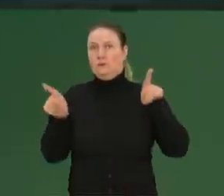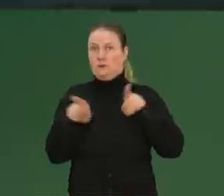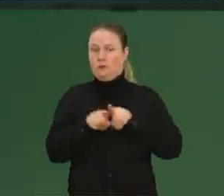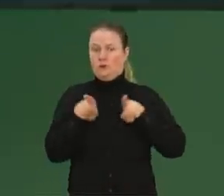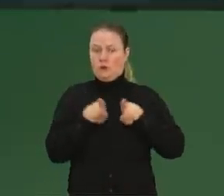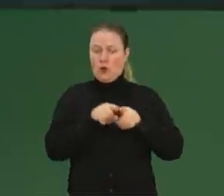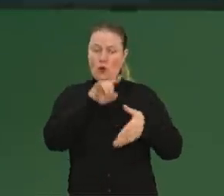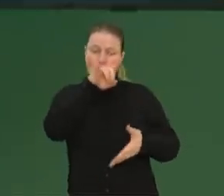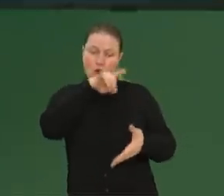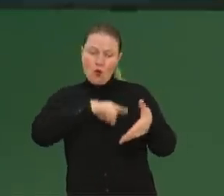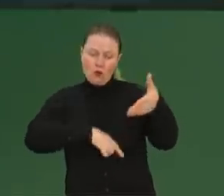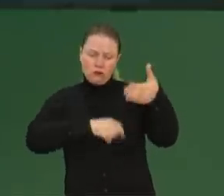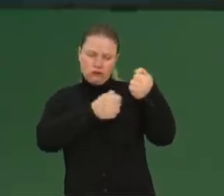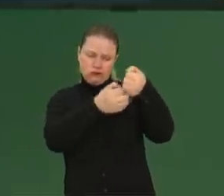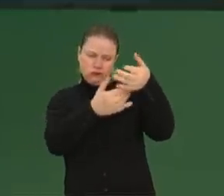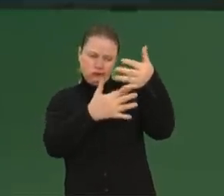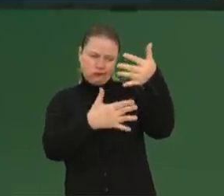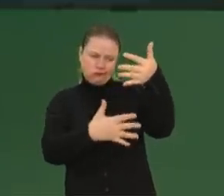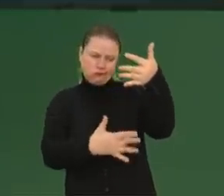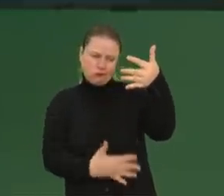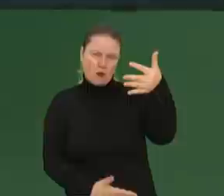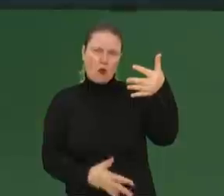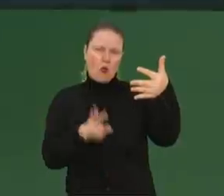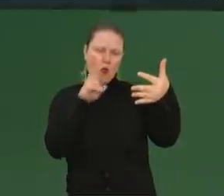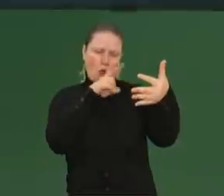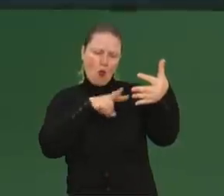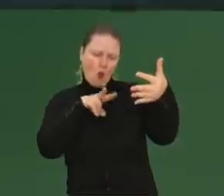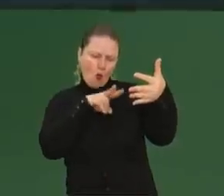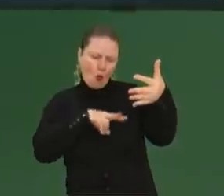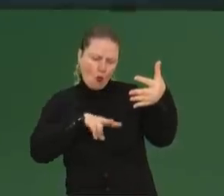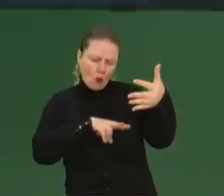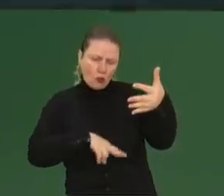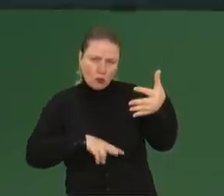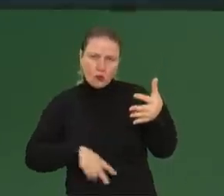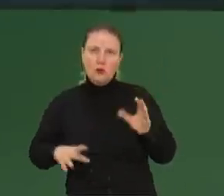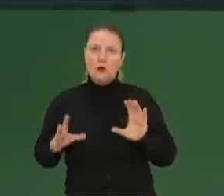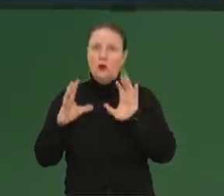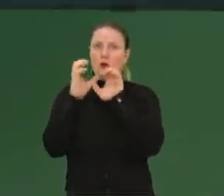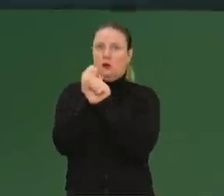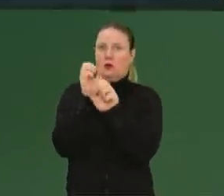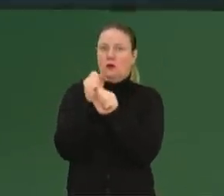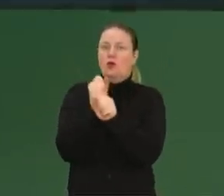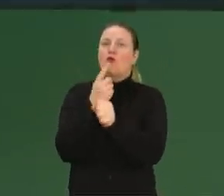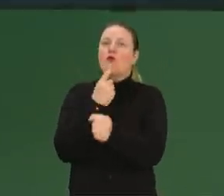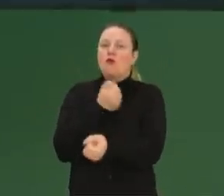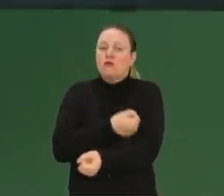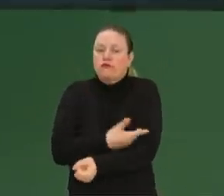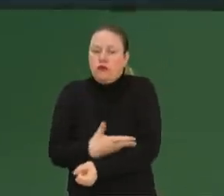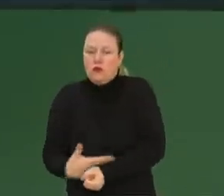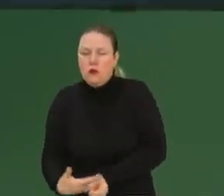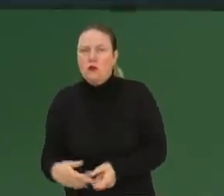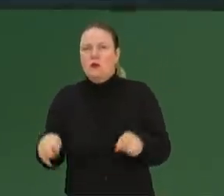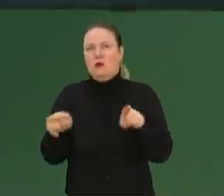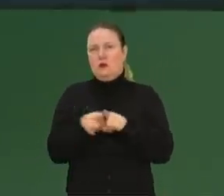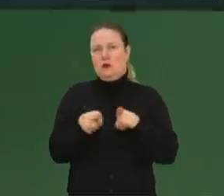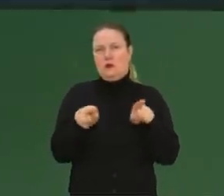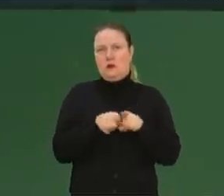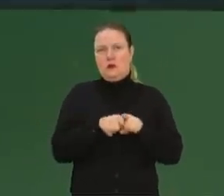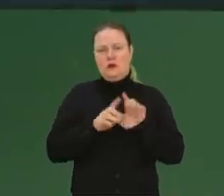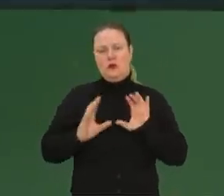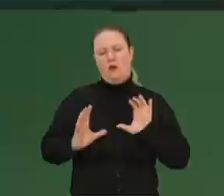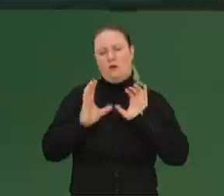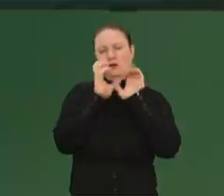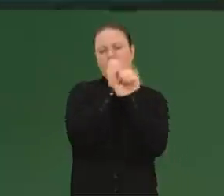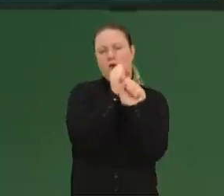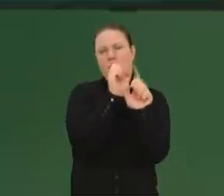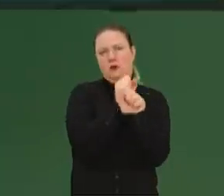até aqui, ele analisa a quantidade, a qualidade dos glóbulos vermelhos, analisa também a contagem,